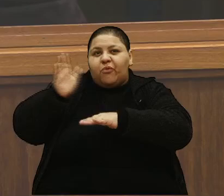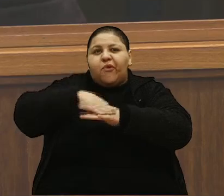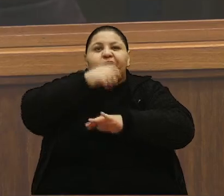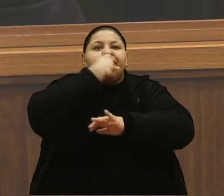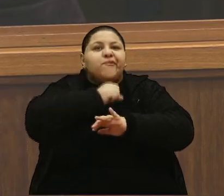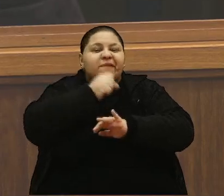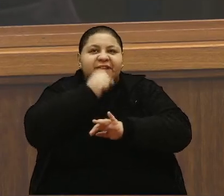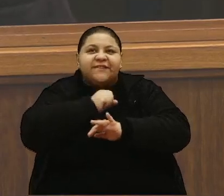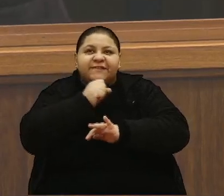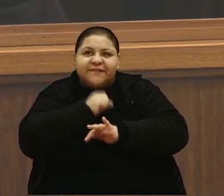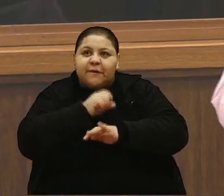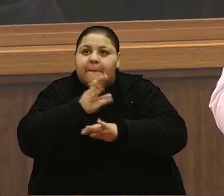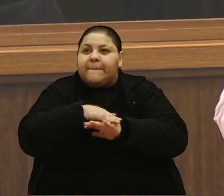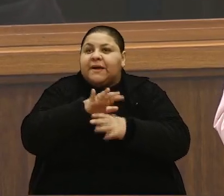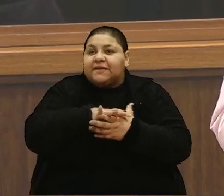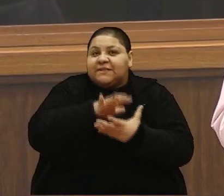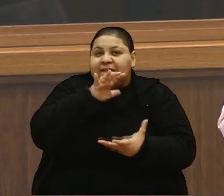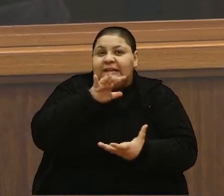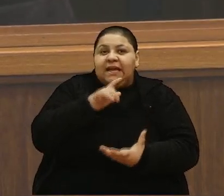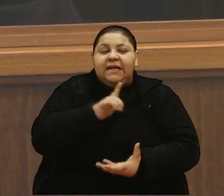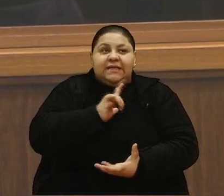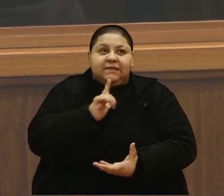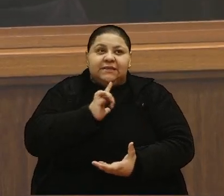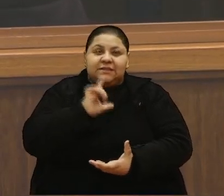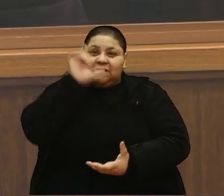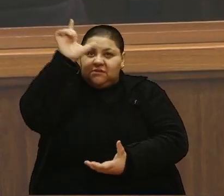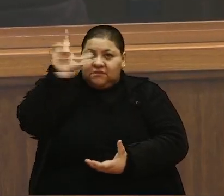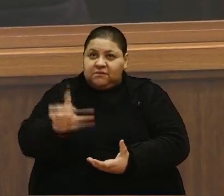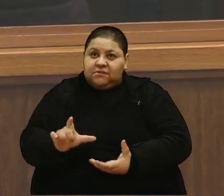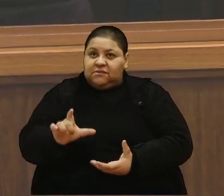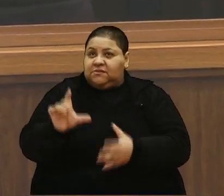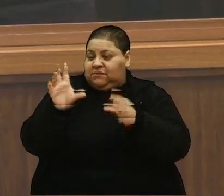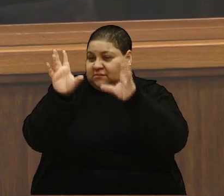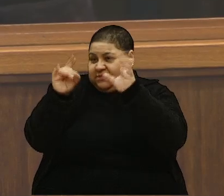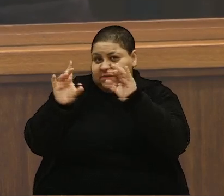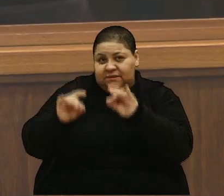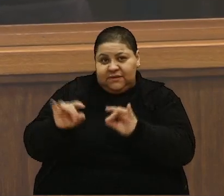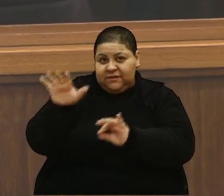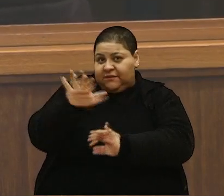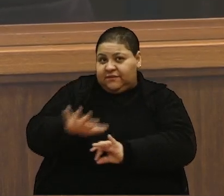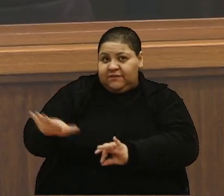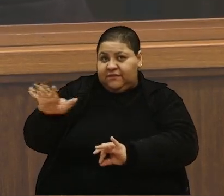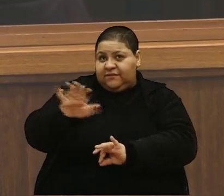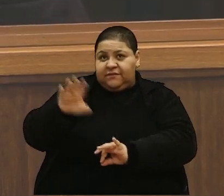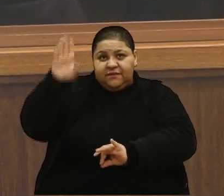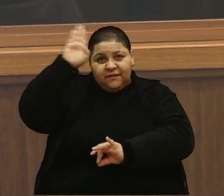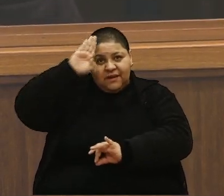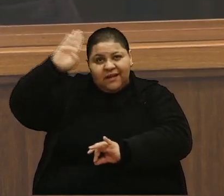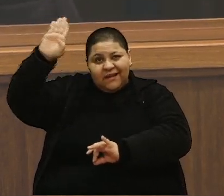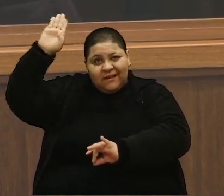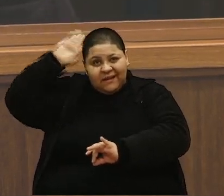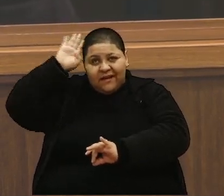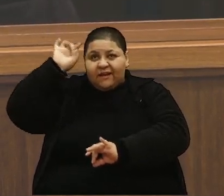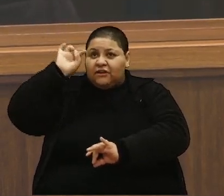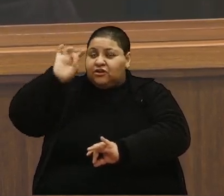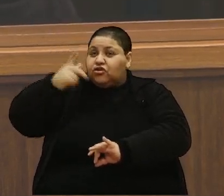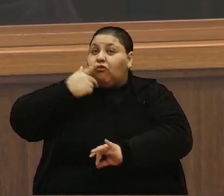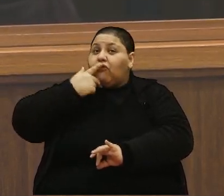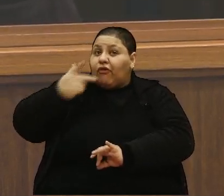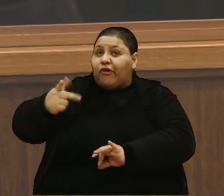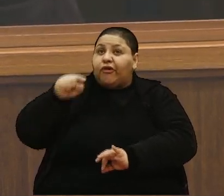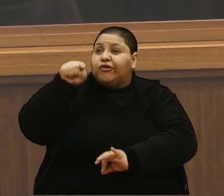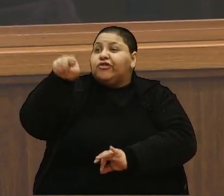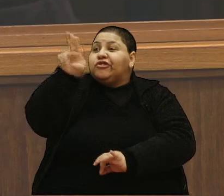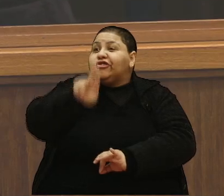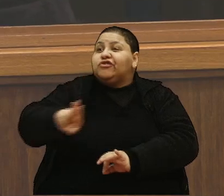mais velhas, porque tem inclusive uma pessoa que é especialista nessa área da academia, ela diz, só tu dizer, tu não